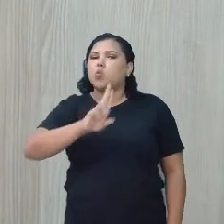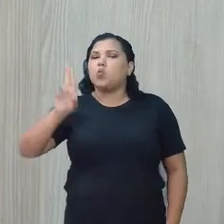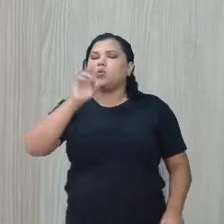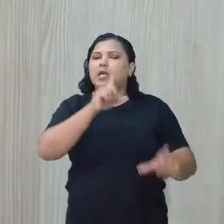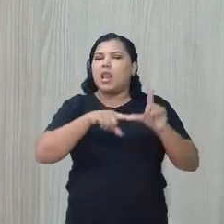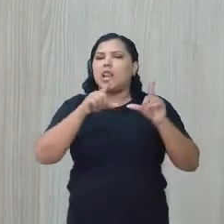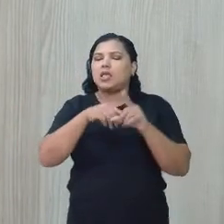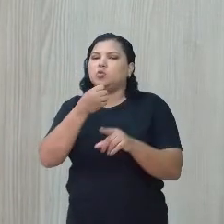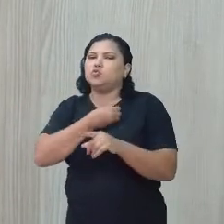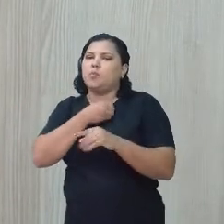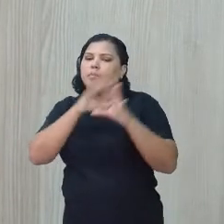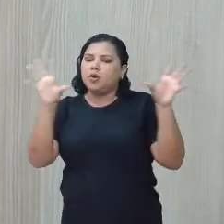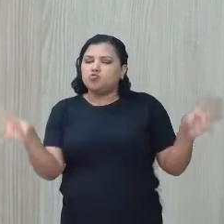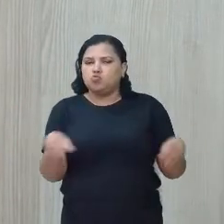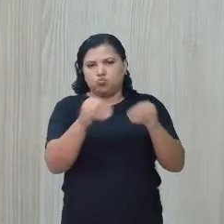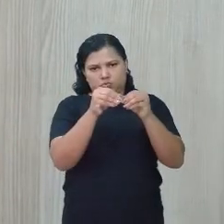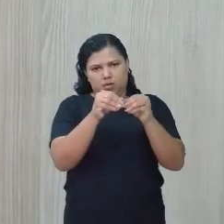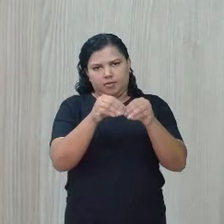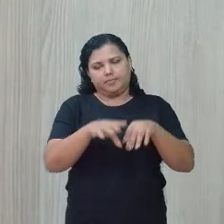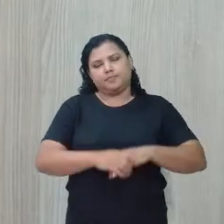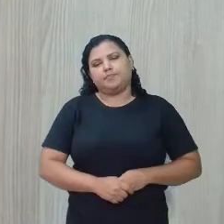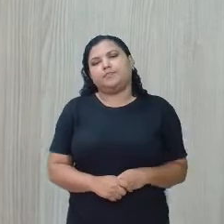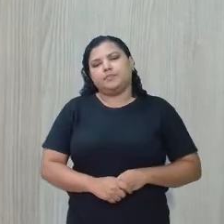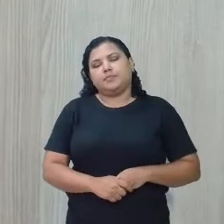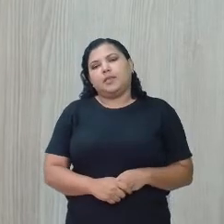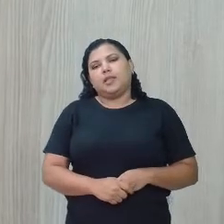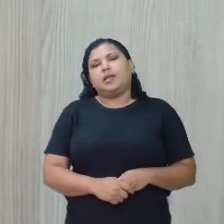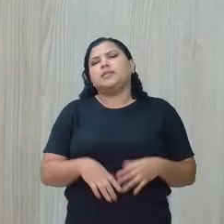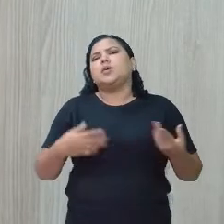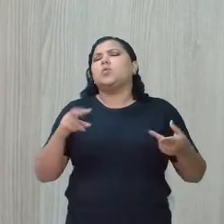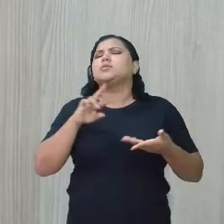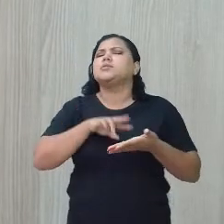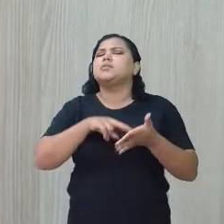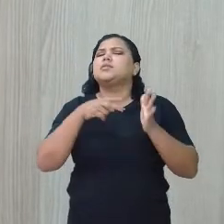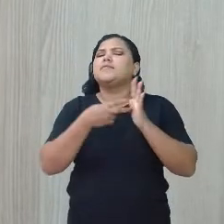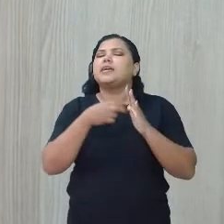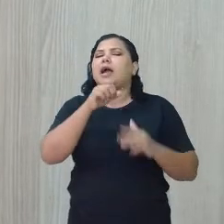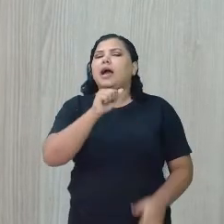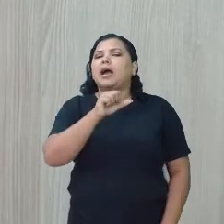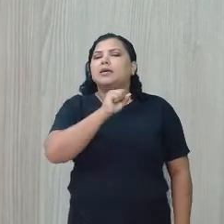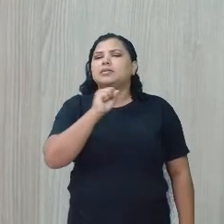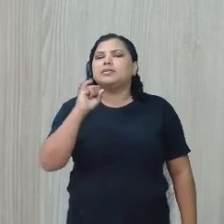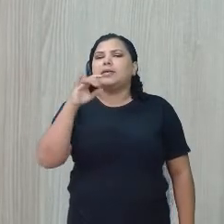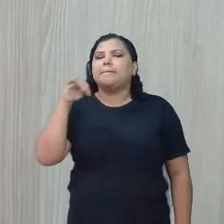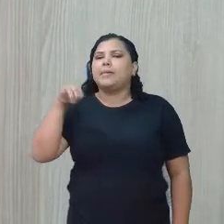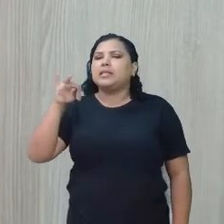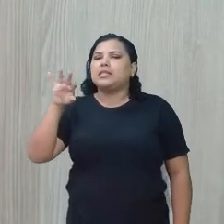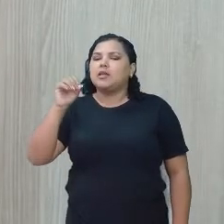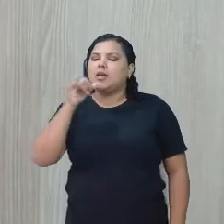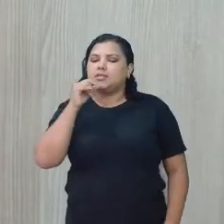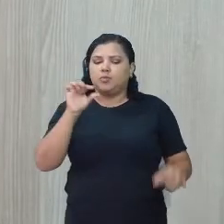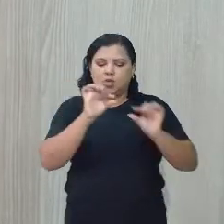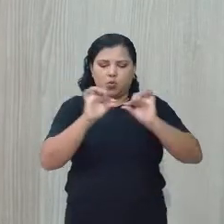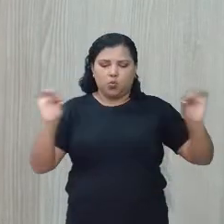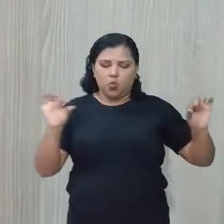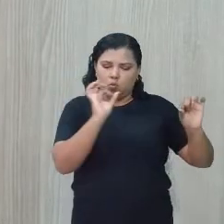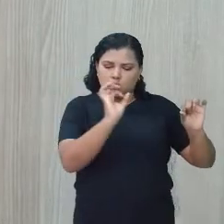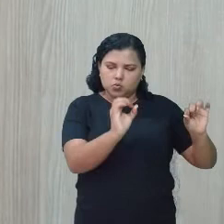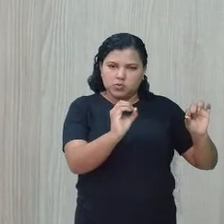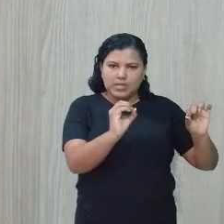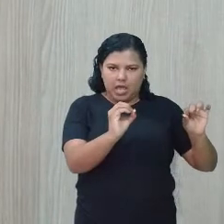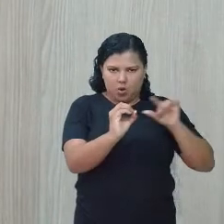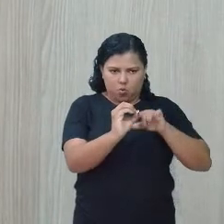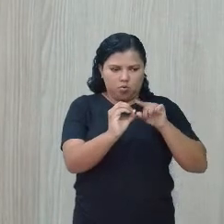para fazer aquela composição, tá certo? A simetria é de acordo com o zero na nossa reta, né? A gente tem os números reais e o